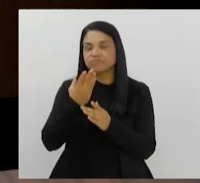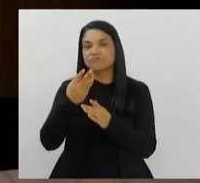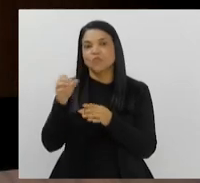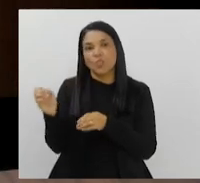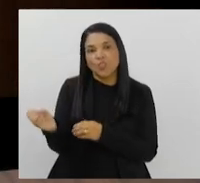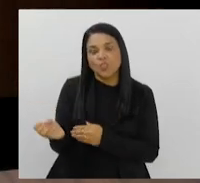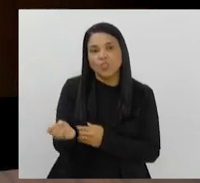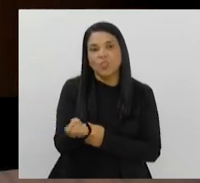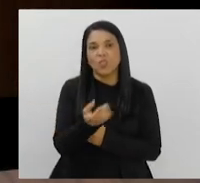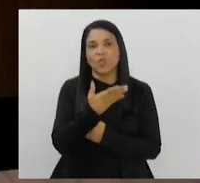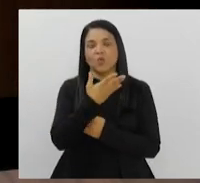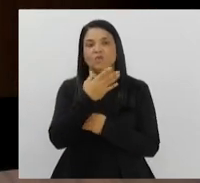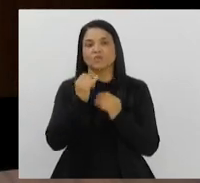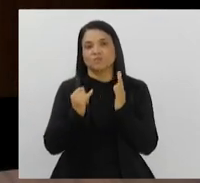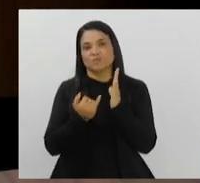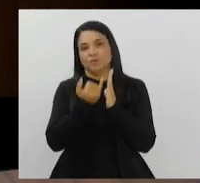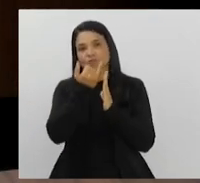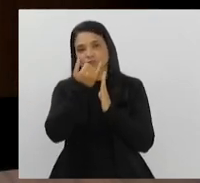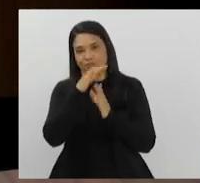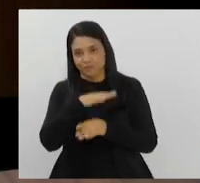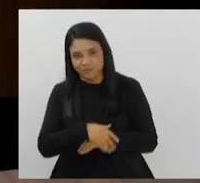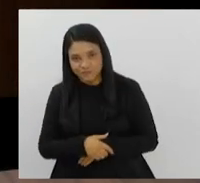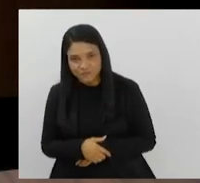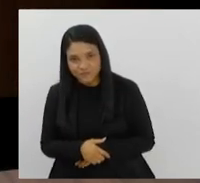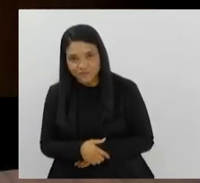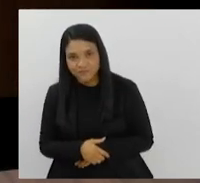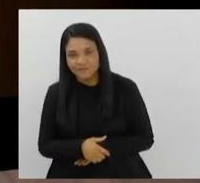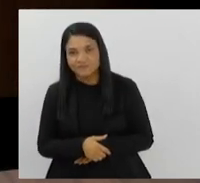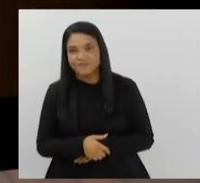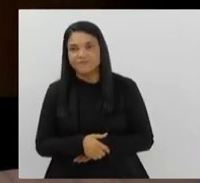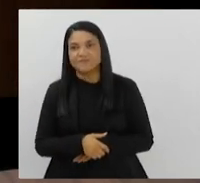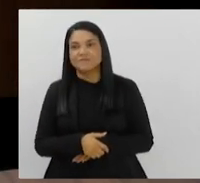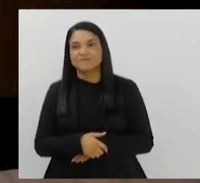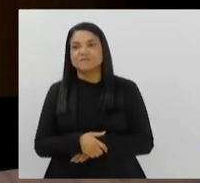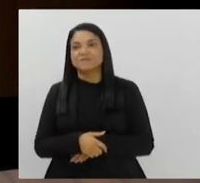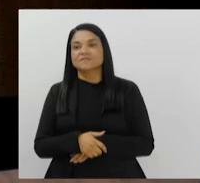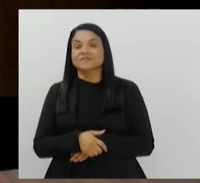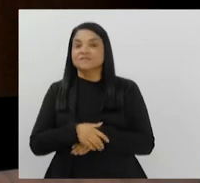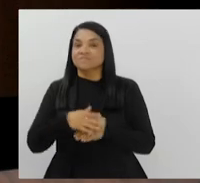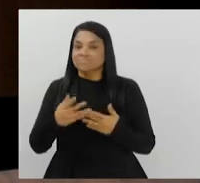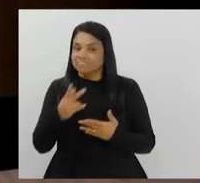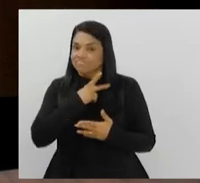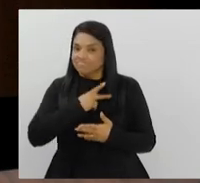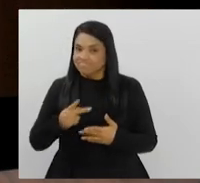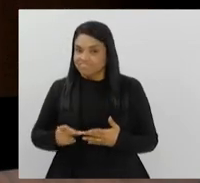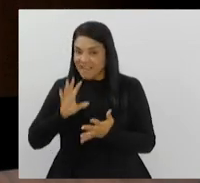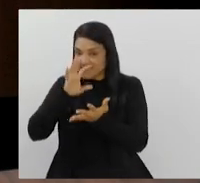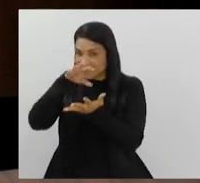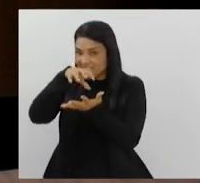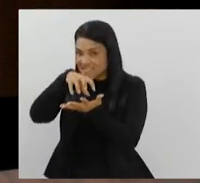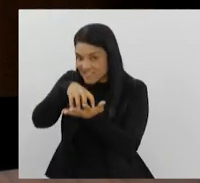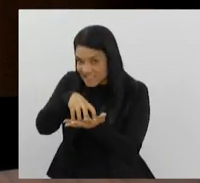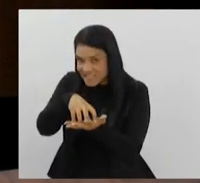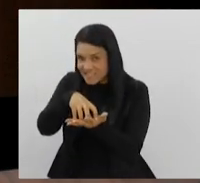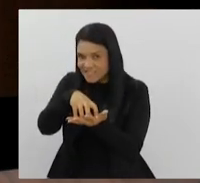novo imposto, né? Então, senhor presidente, a